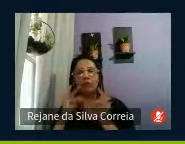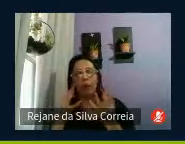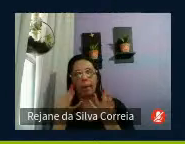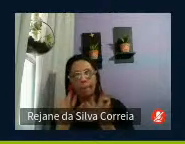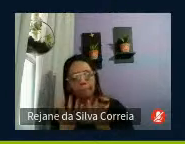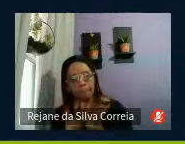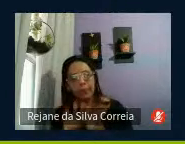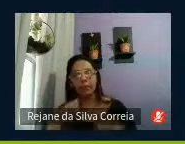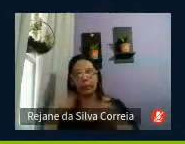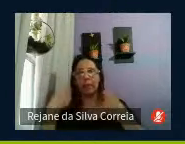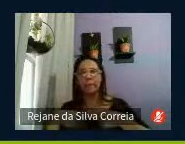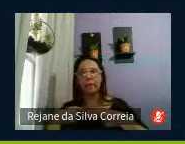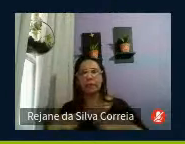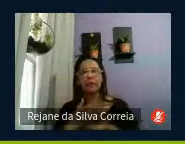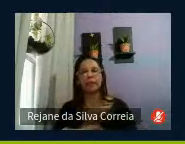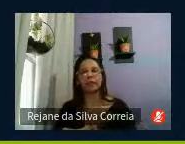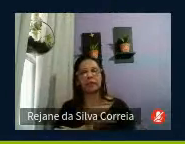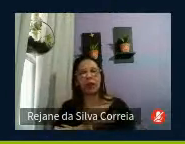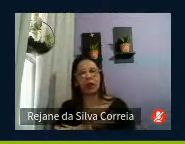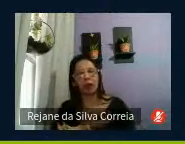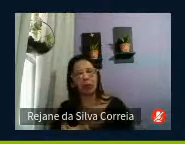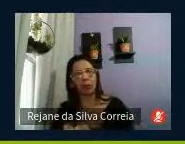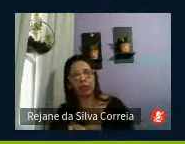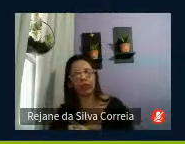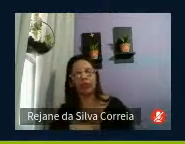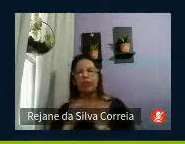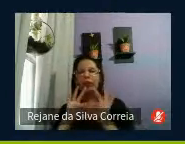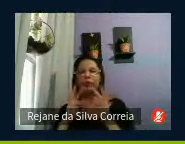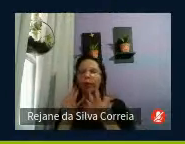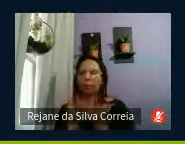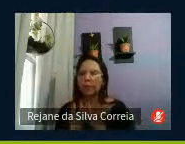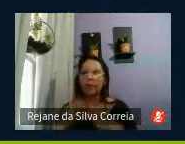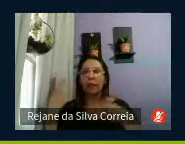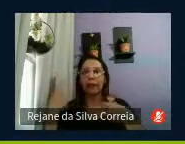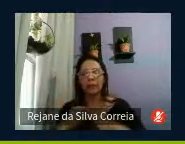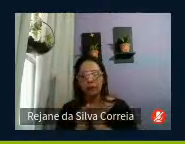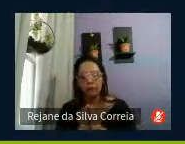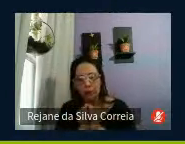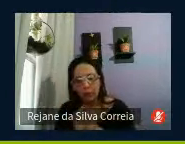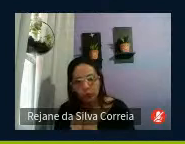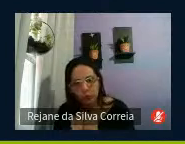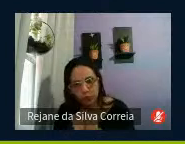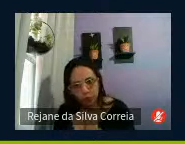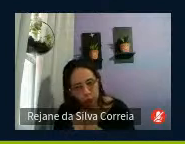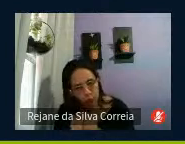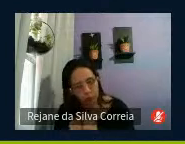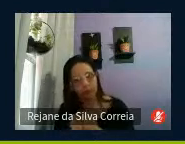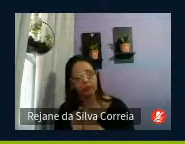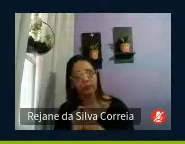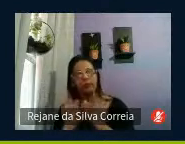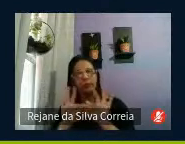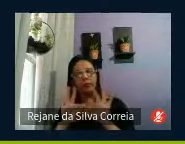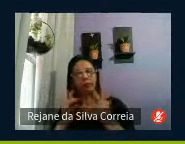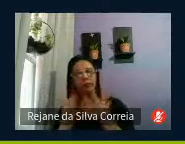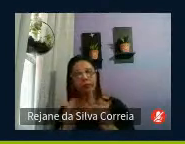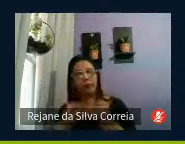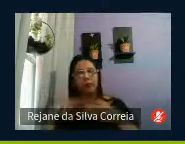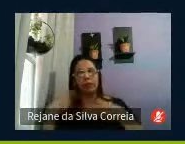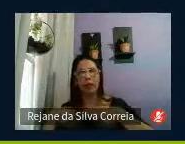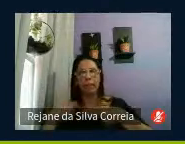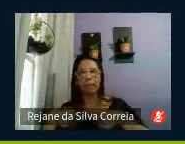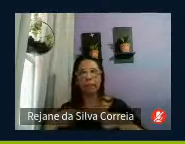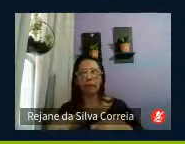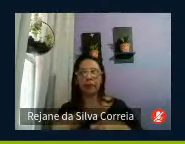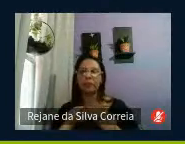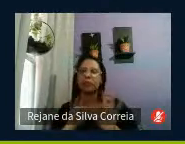escola, ela precisa ter vez e voz, assim como os estudantes precisam ter vez e voz, essa